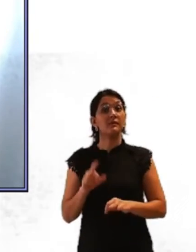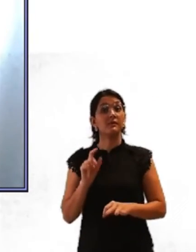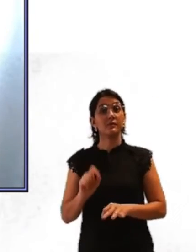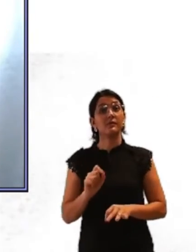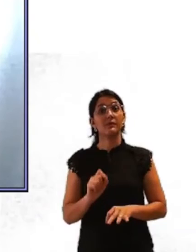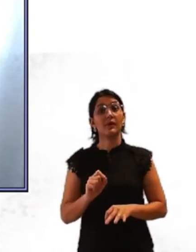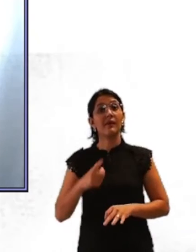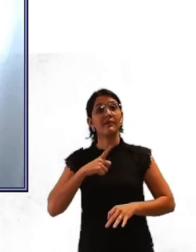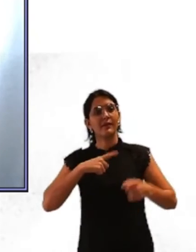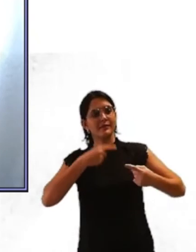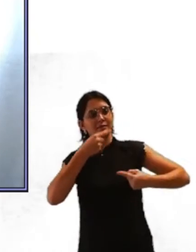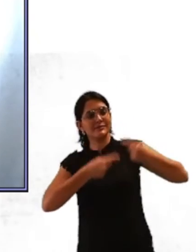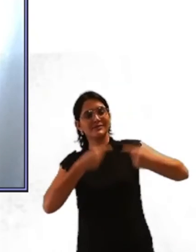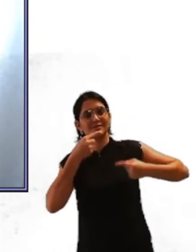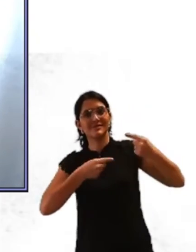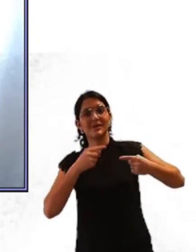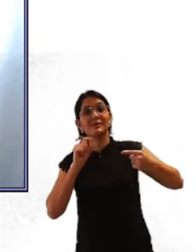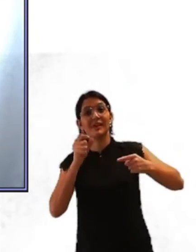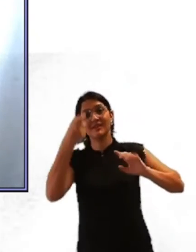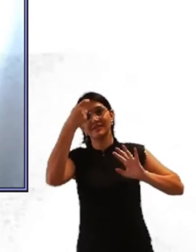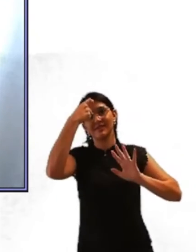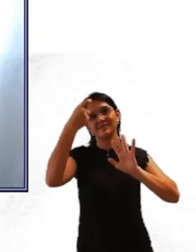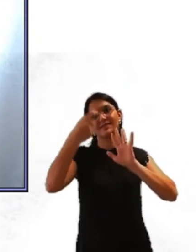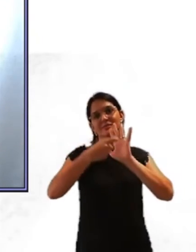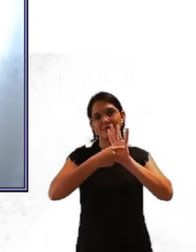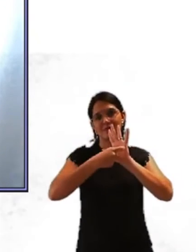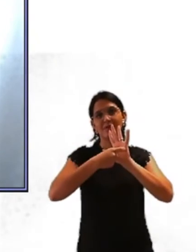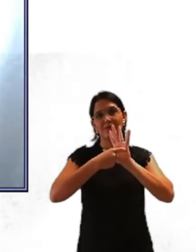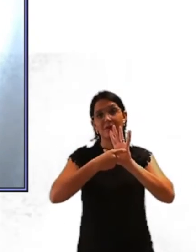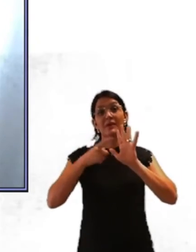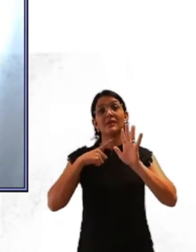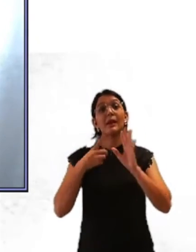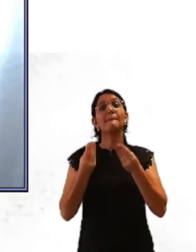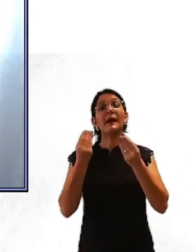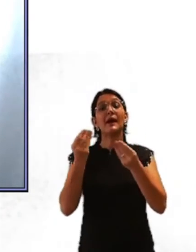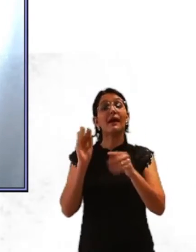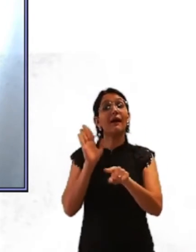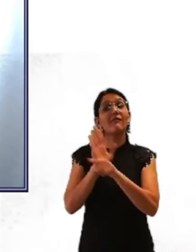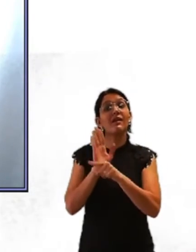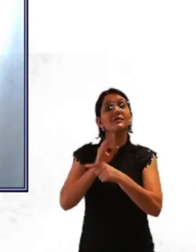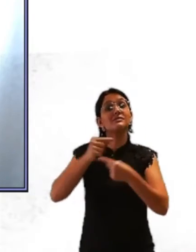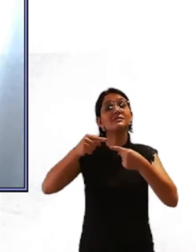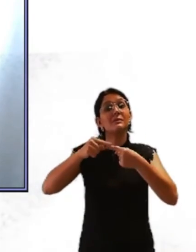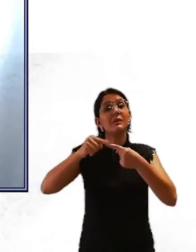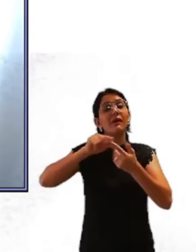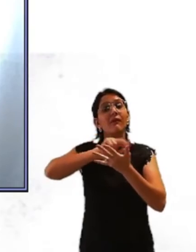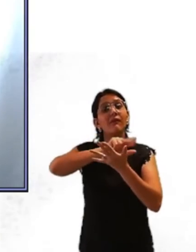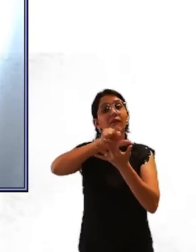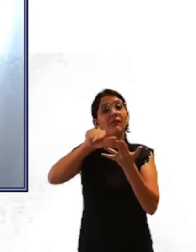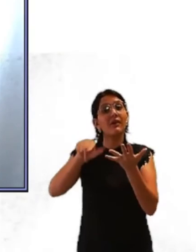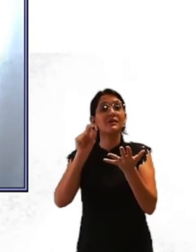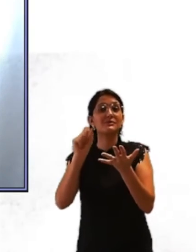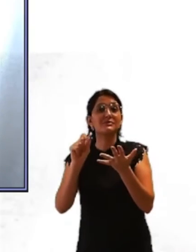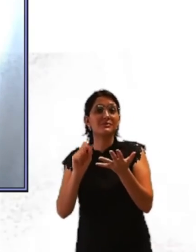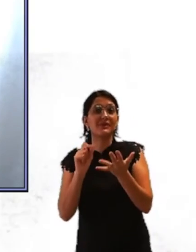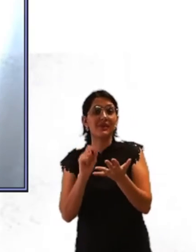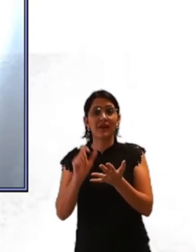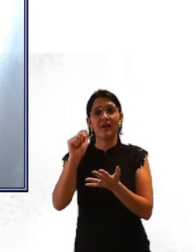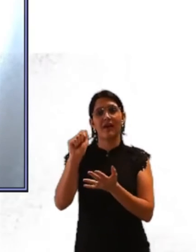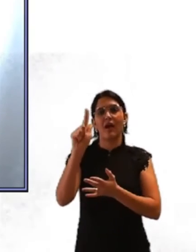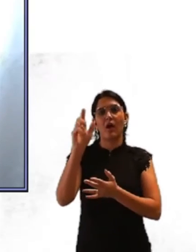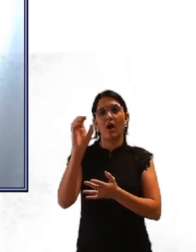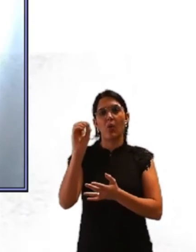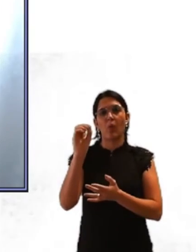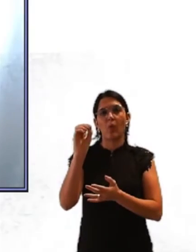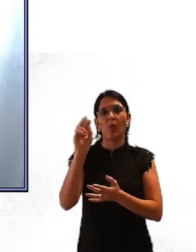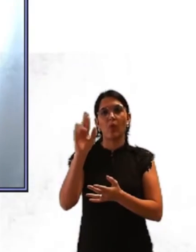está se discutindo a inteligência artificial, né? Para a aplicação desses casos, de algoritmos, esses casos em que haveria uma